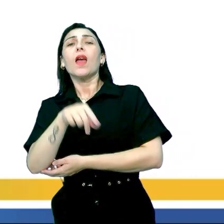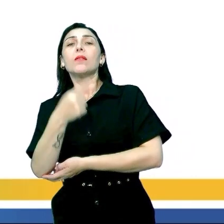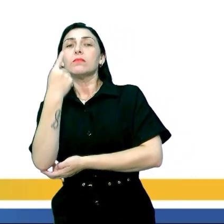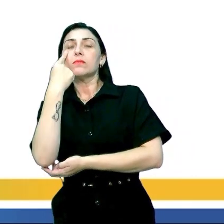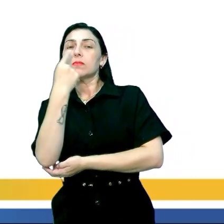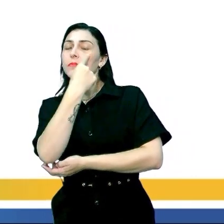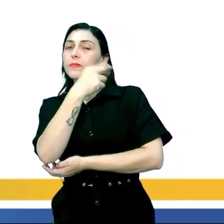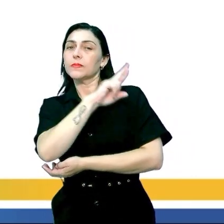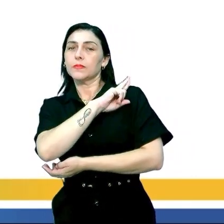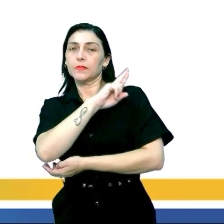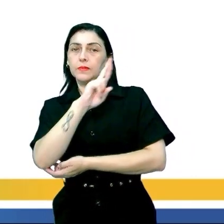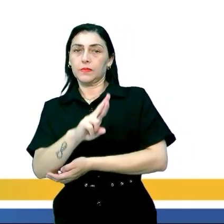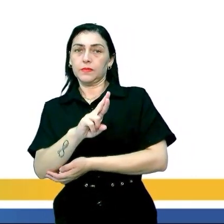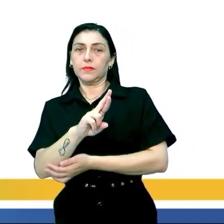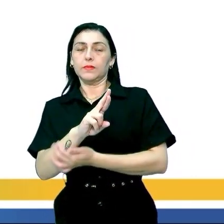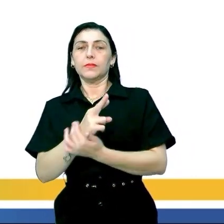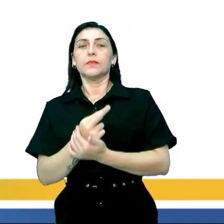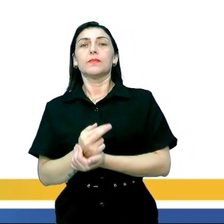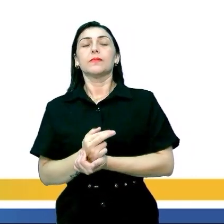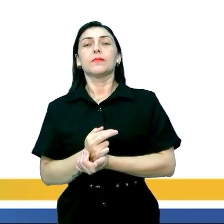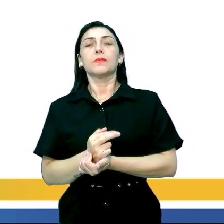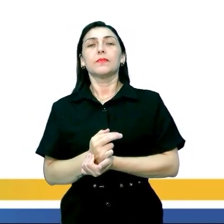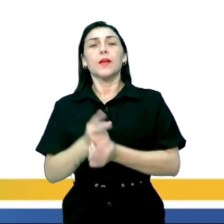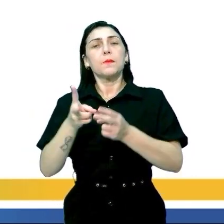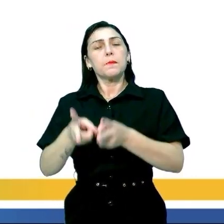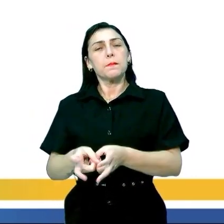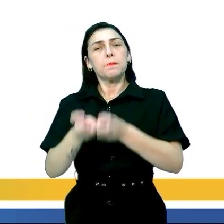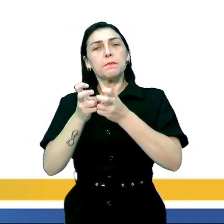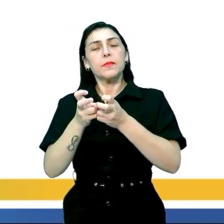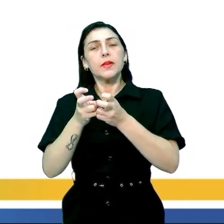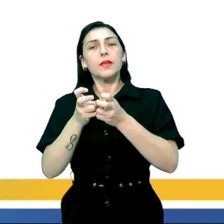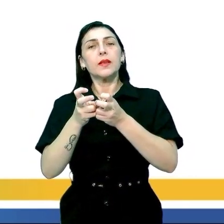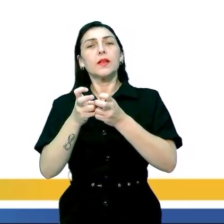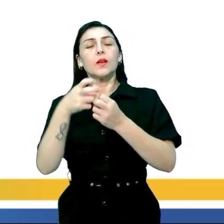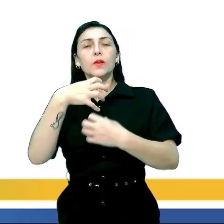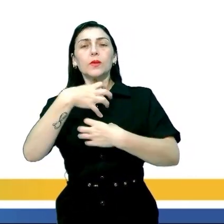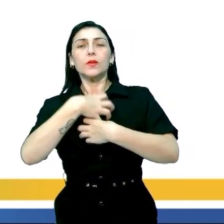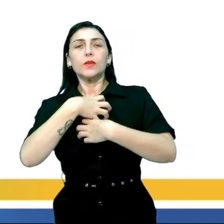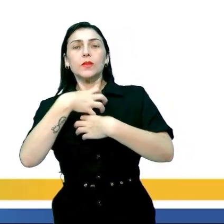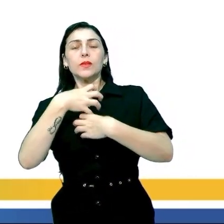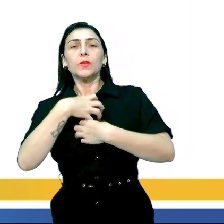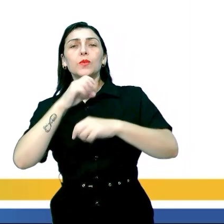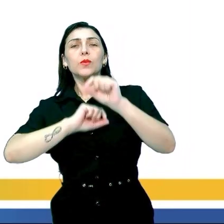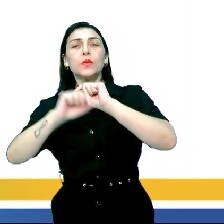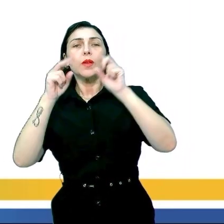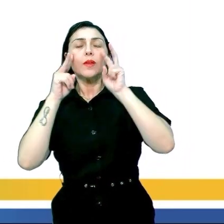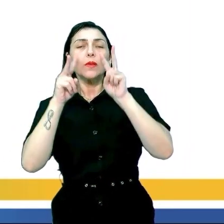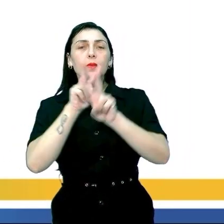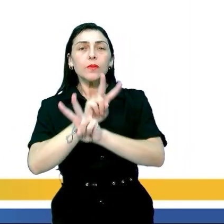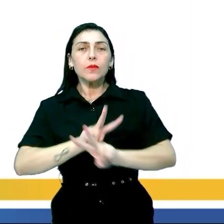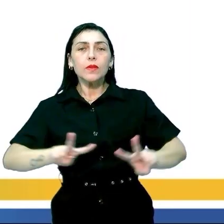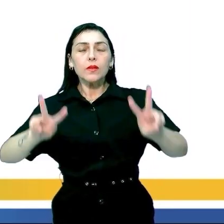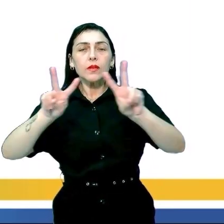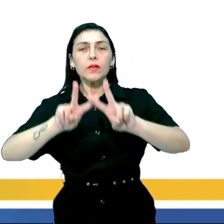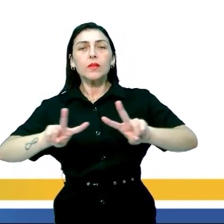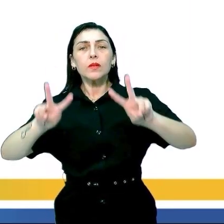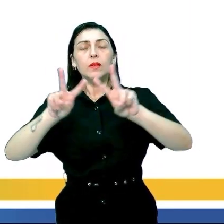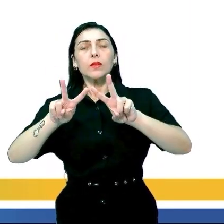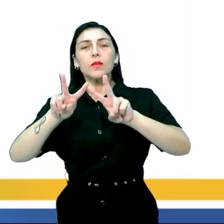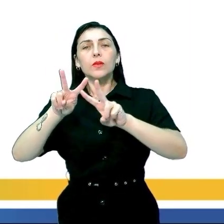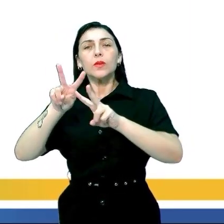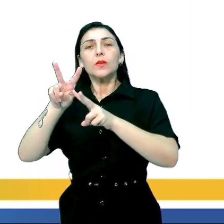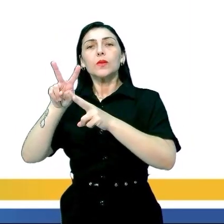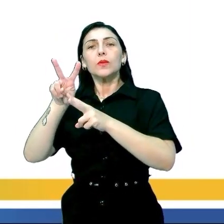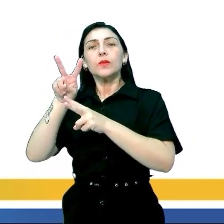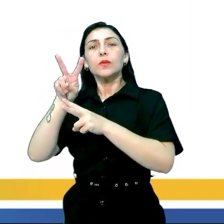os olhos, né? E aí, para perceber os sentidos, né, do que a gente vê através da recepção